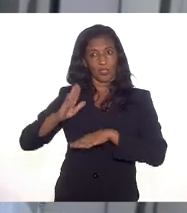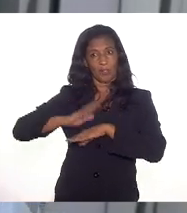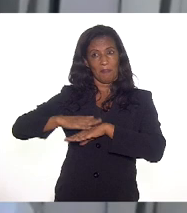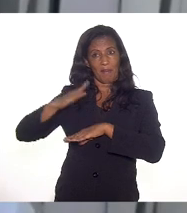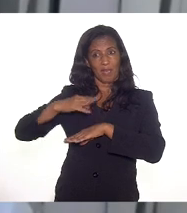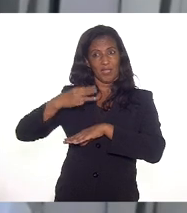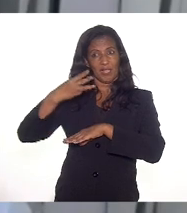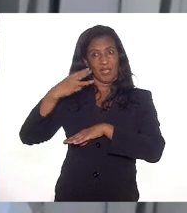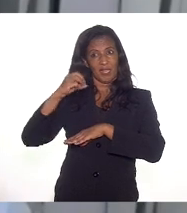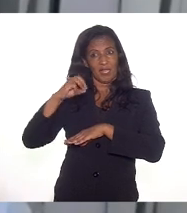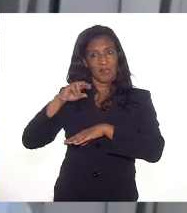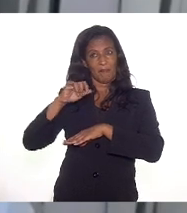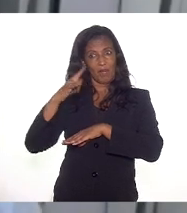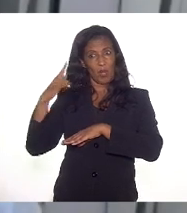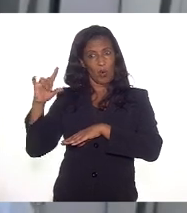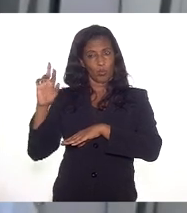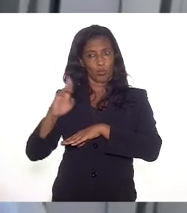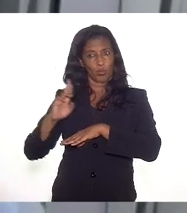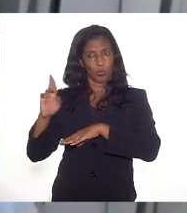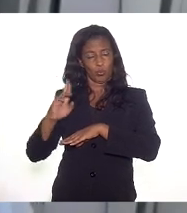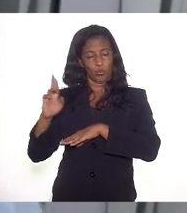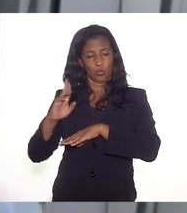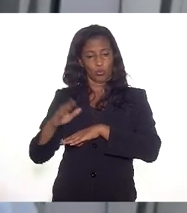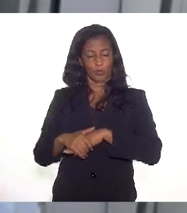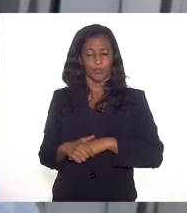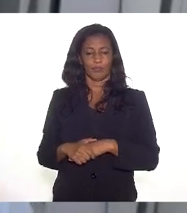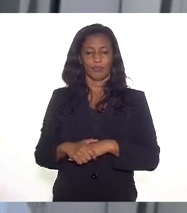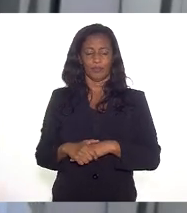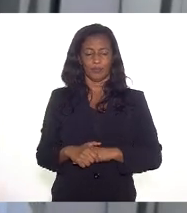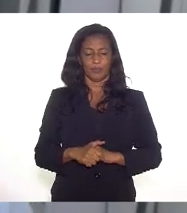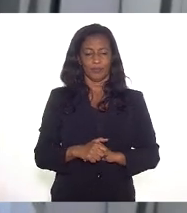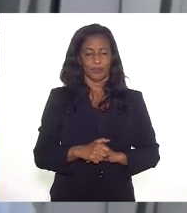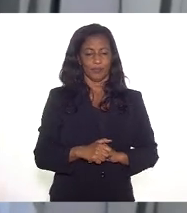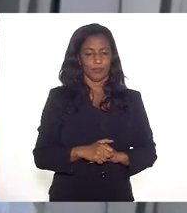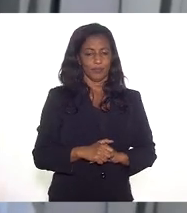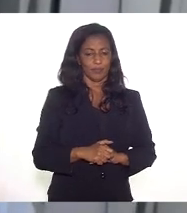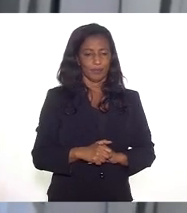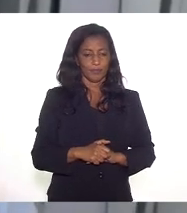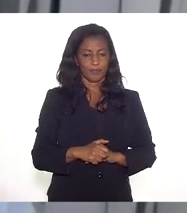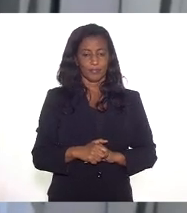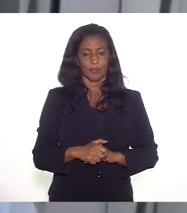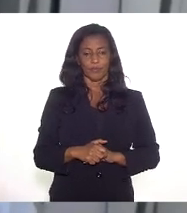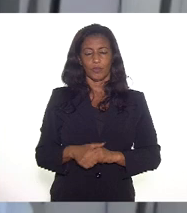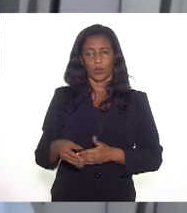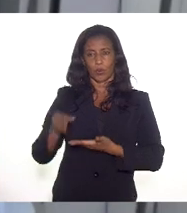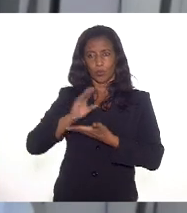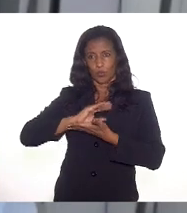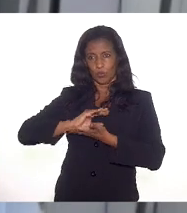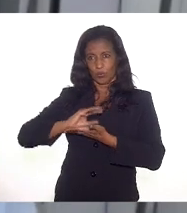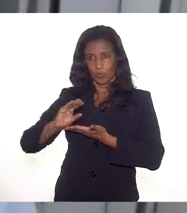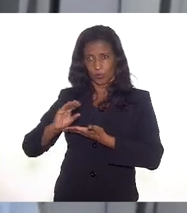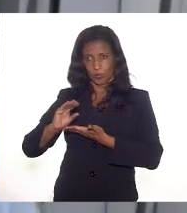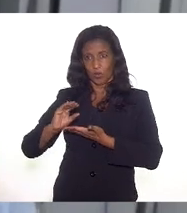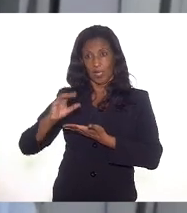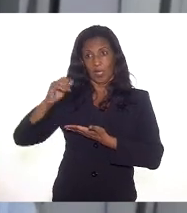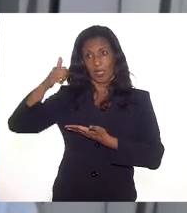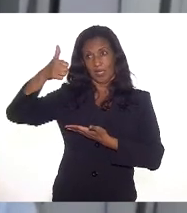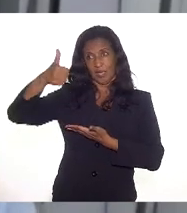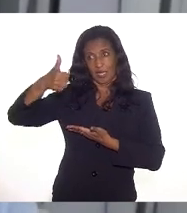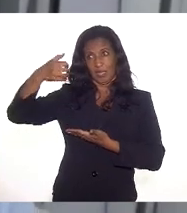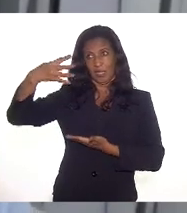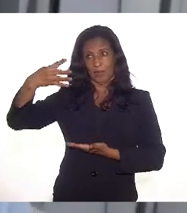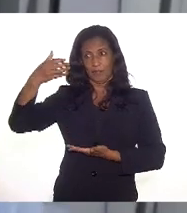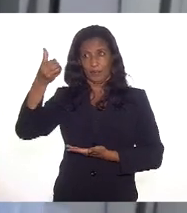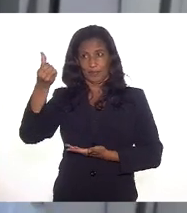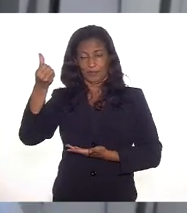30 milhões de reais. O orçamento disponível até o presente momento para o exercício de 2021 é de 146,9